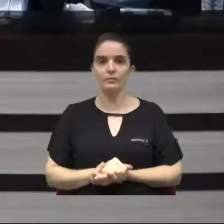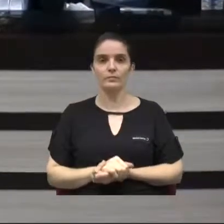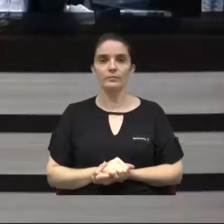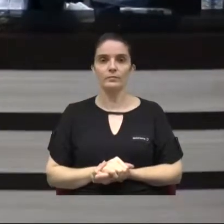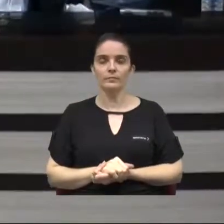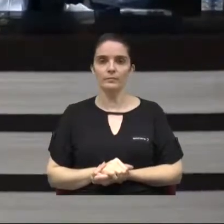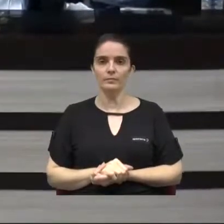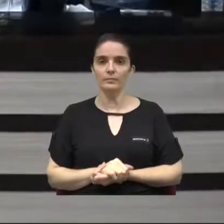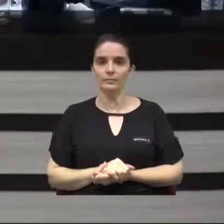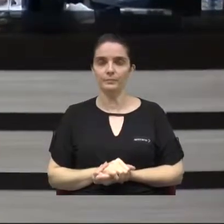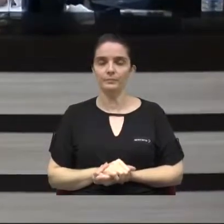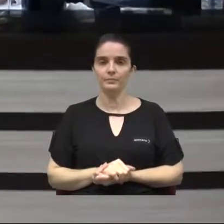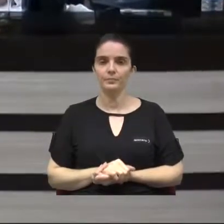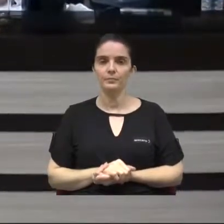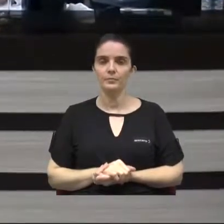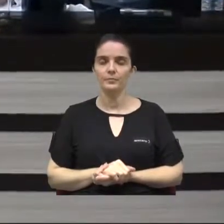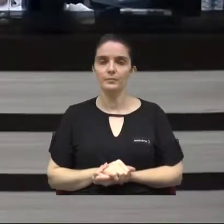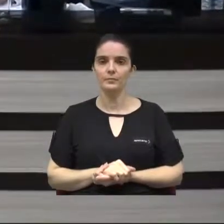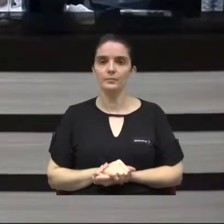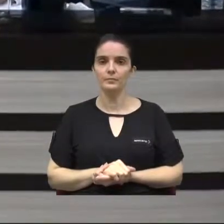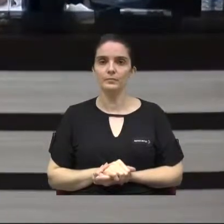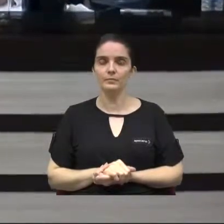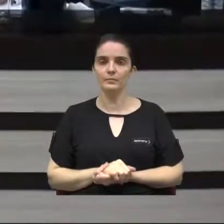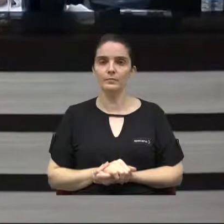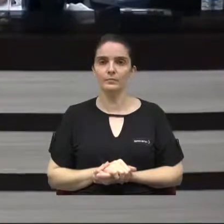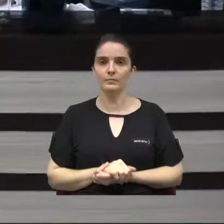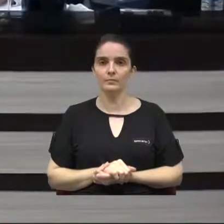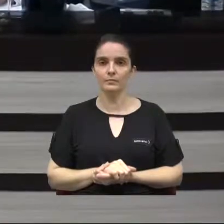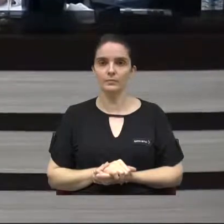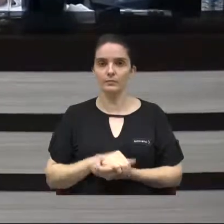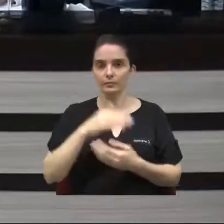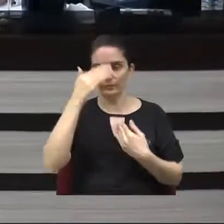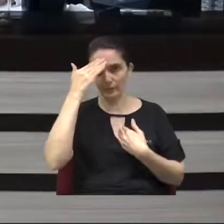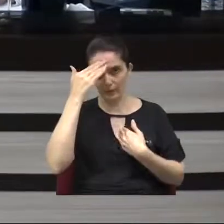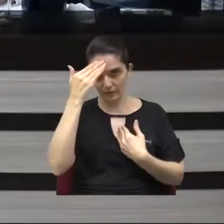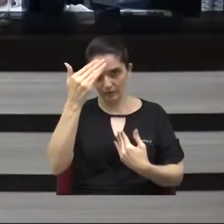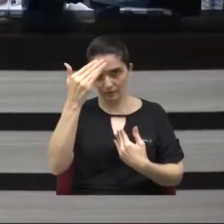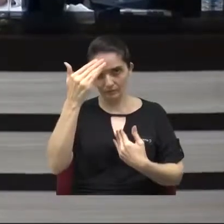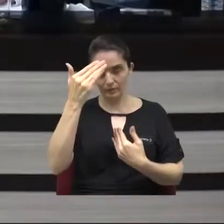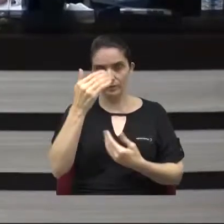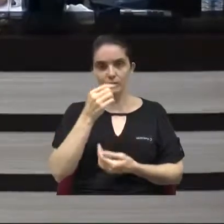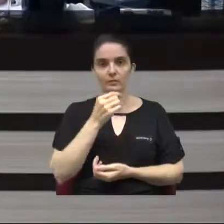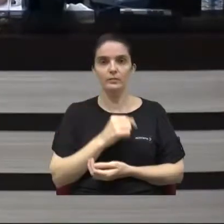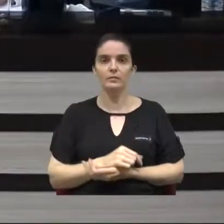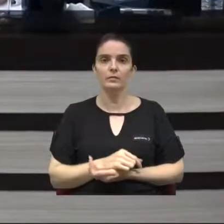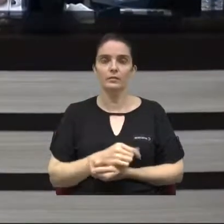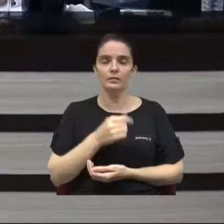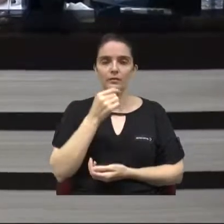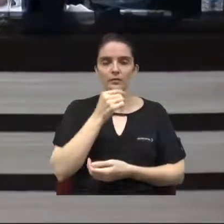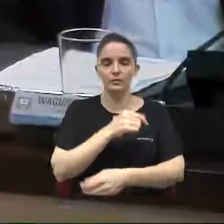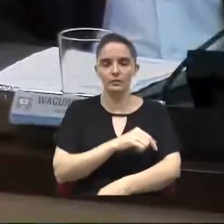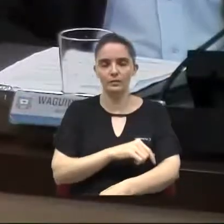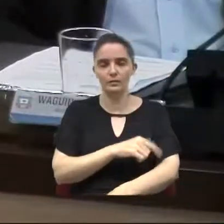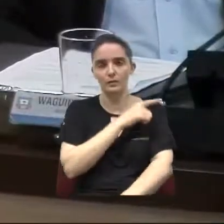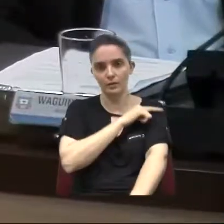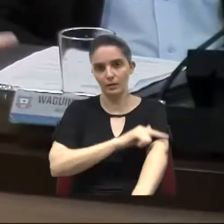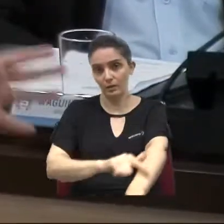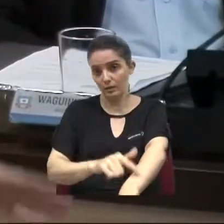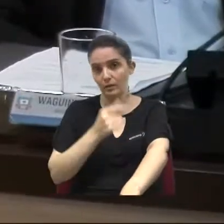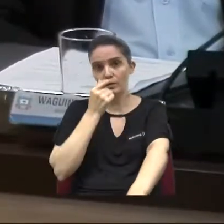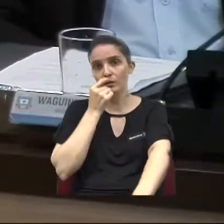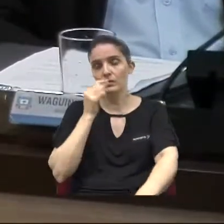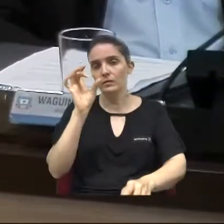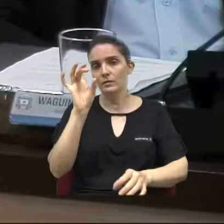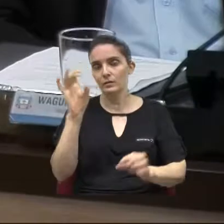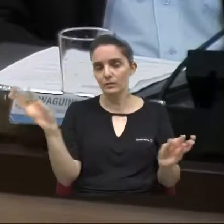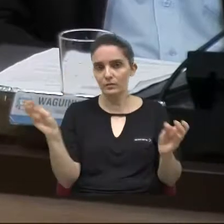suas considerações? Eu faço as minhas depois. Agradecendo o cavalheirismo e a gentileza do vereador Estevão, só para